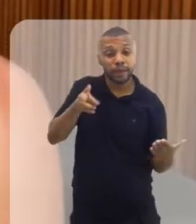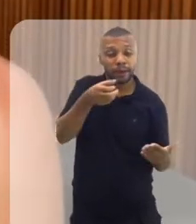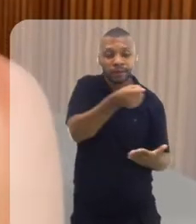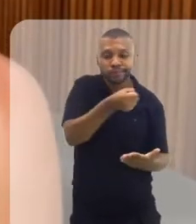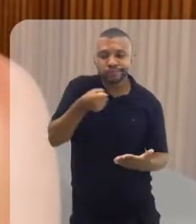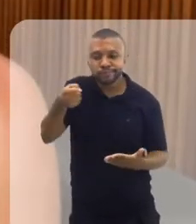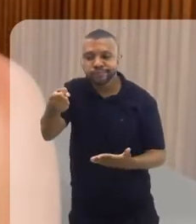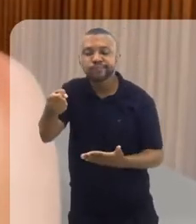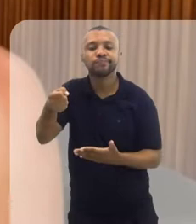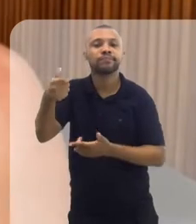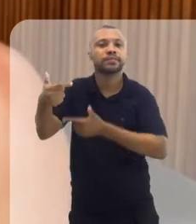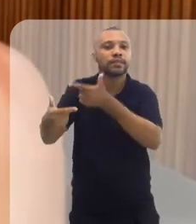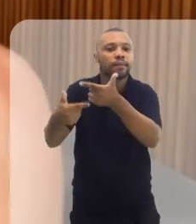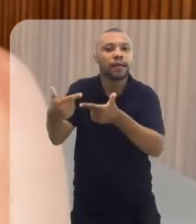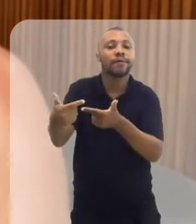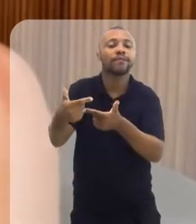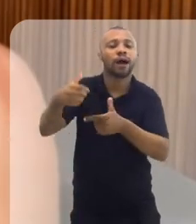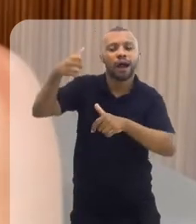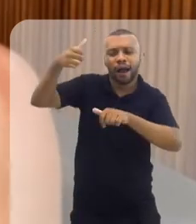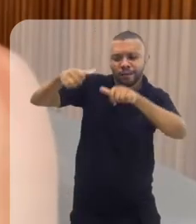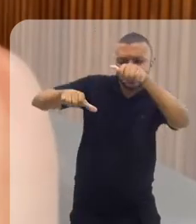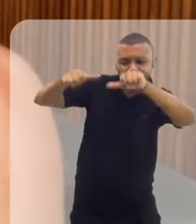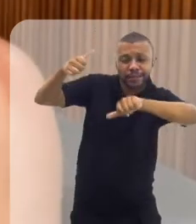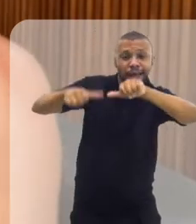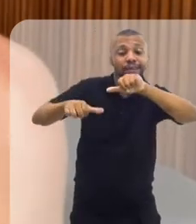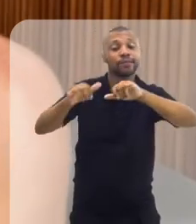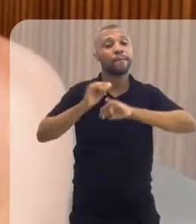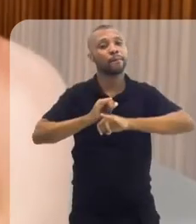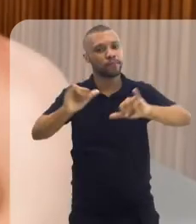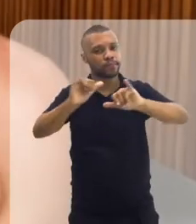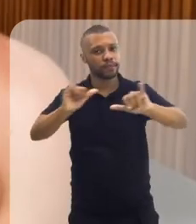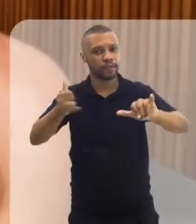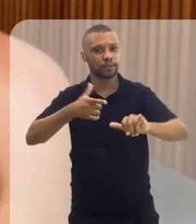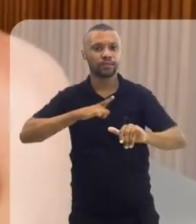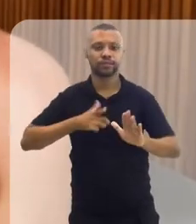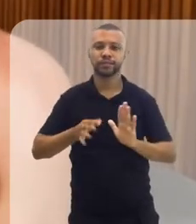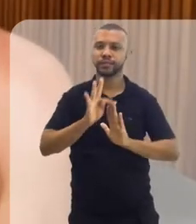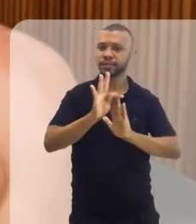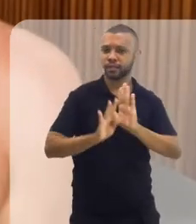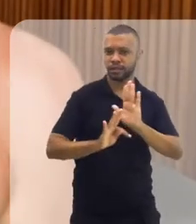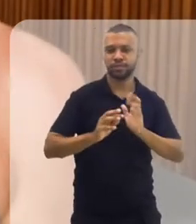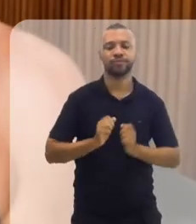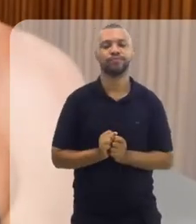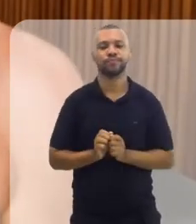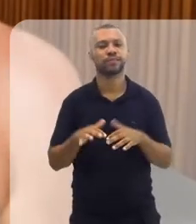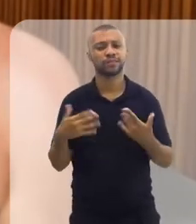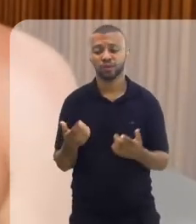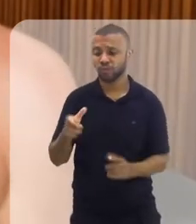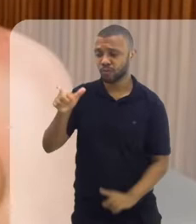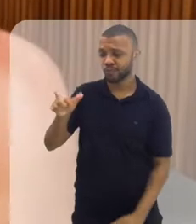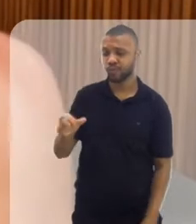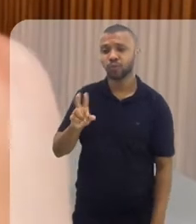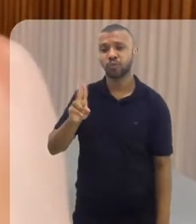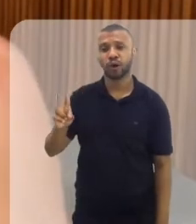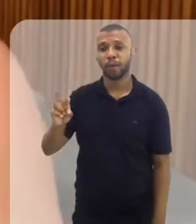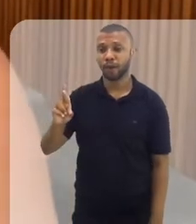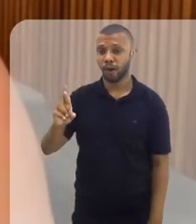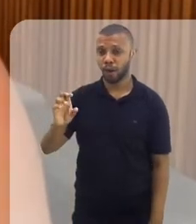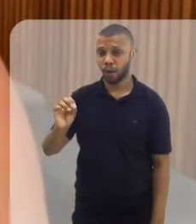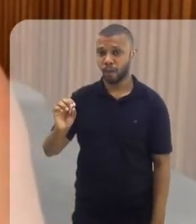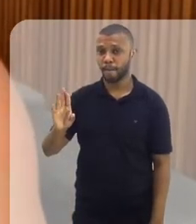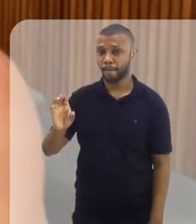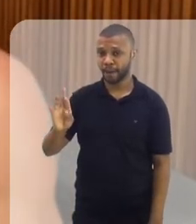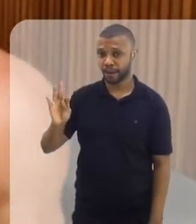testes que tinham testes publicitários que tinham textos. E aí nisso o Roberto